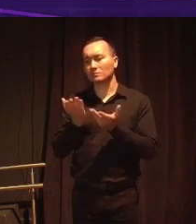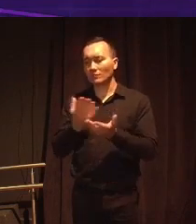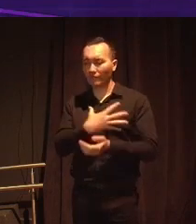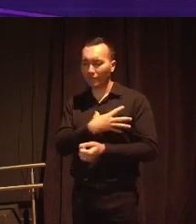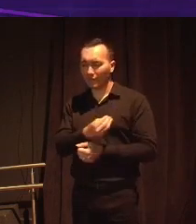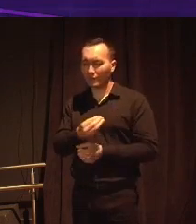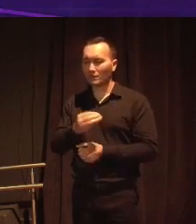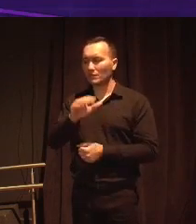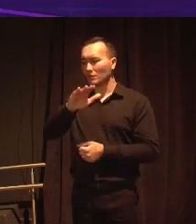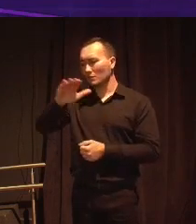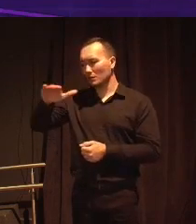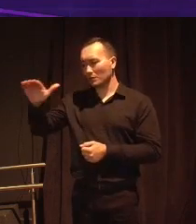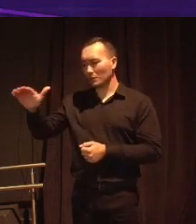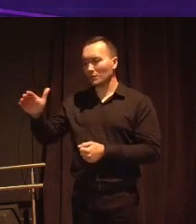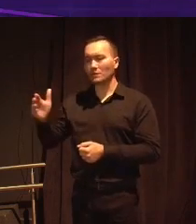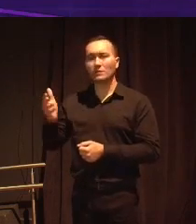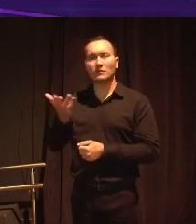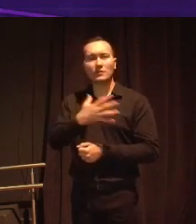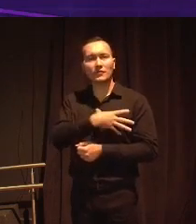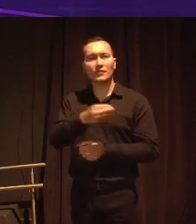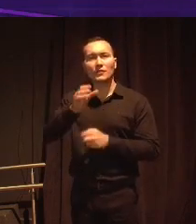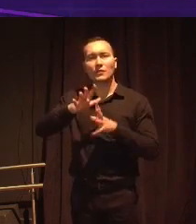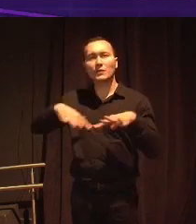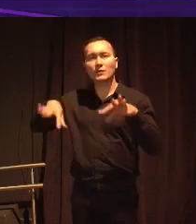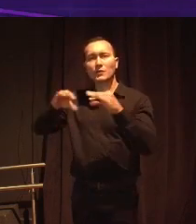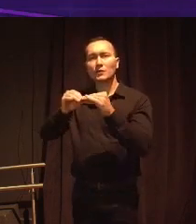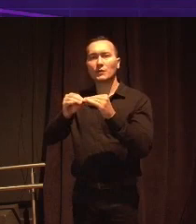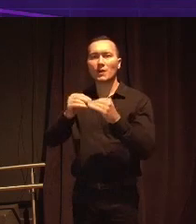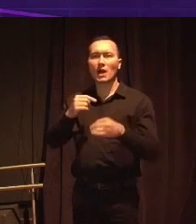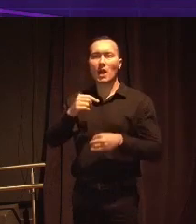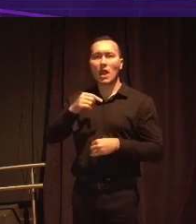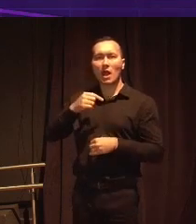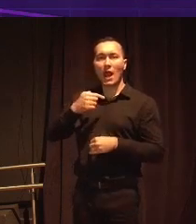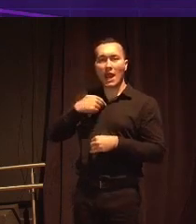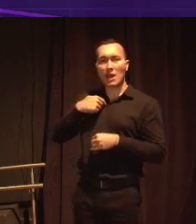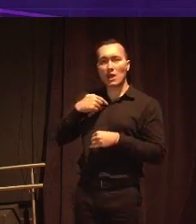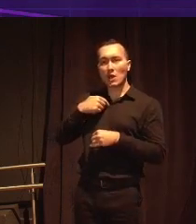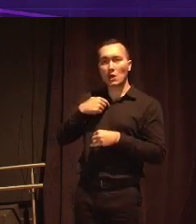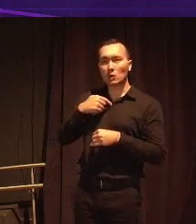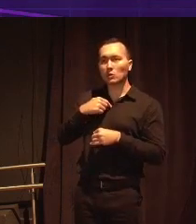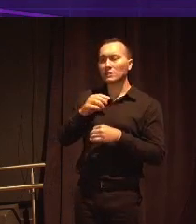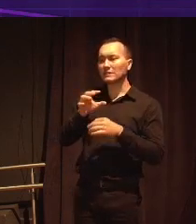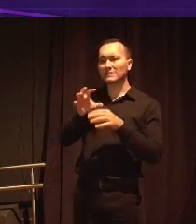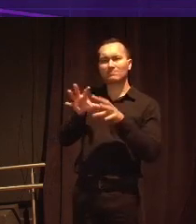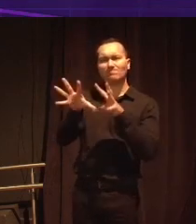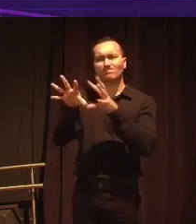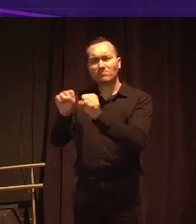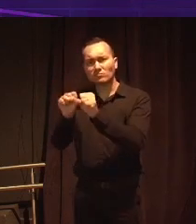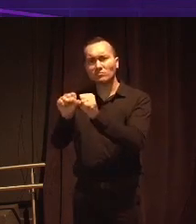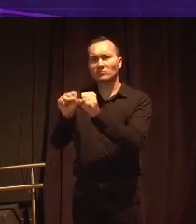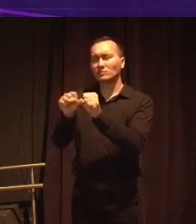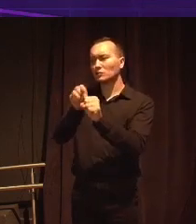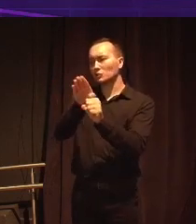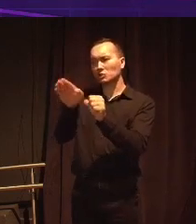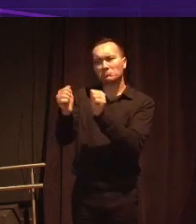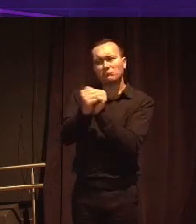filhos, para que a gente também, para que os nossos passos sirvam de inspiração, né? Então,